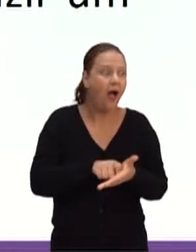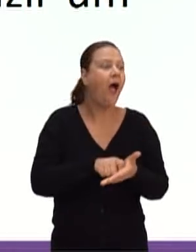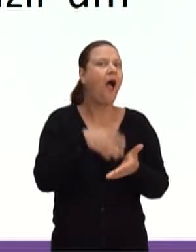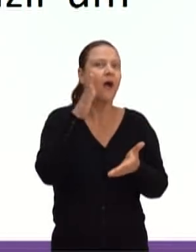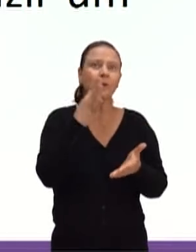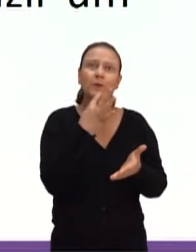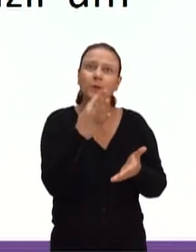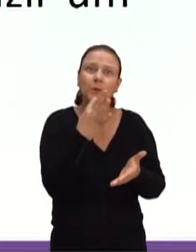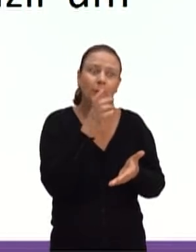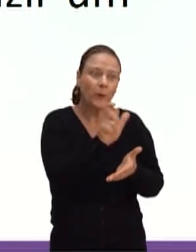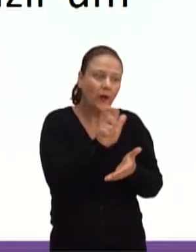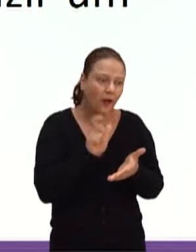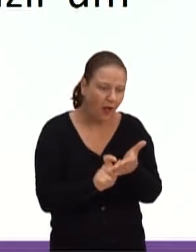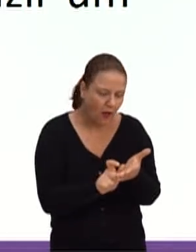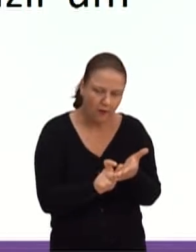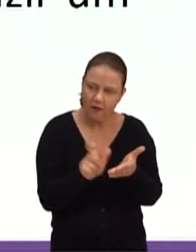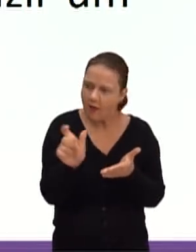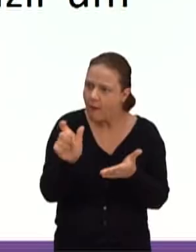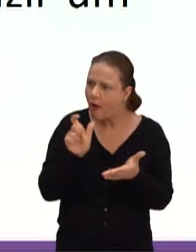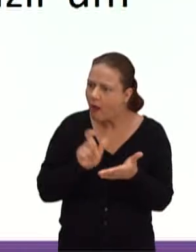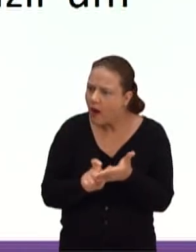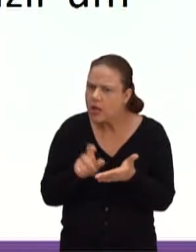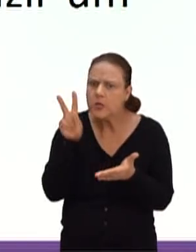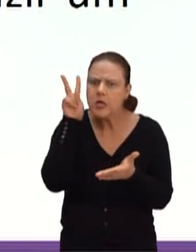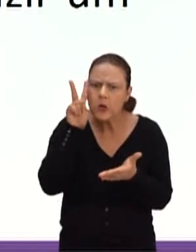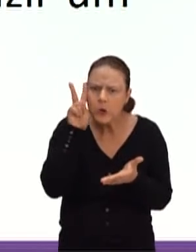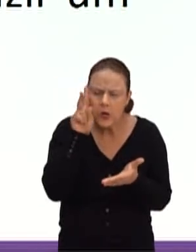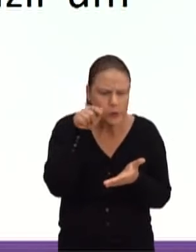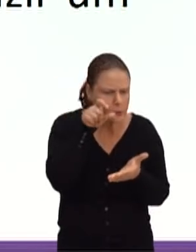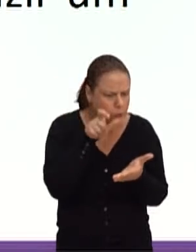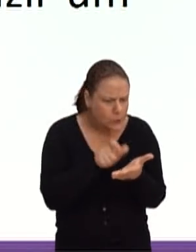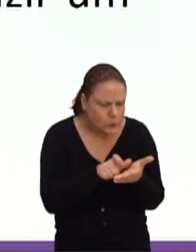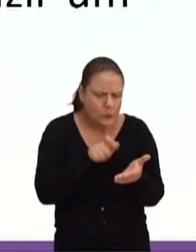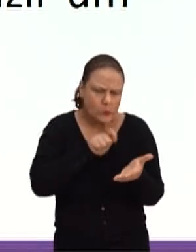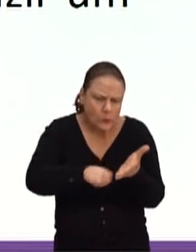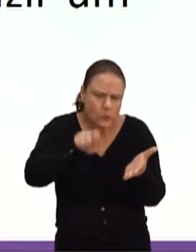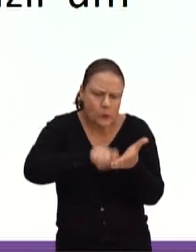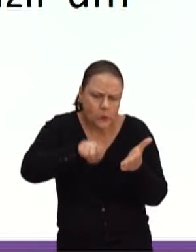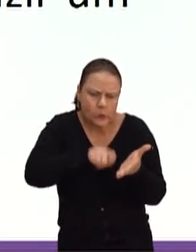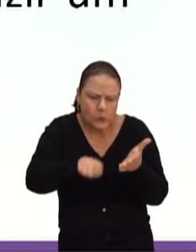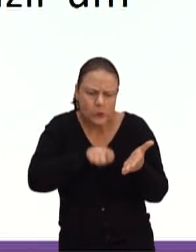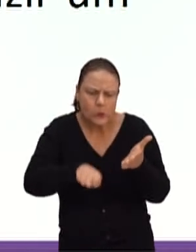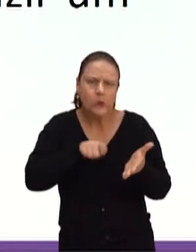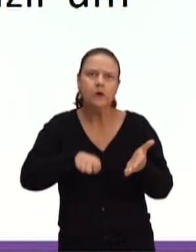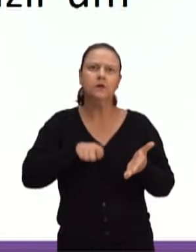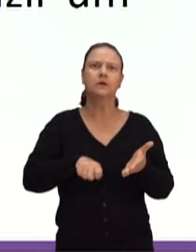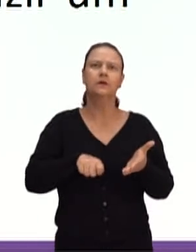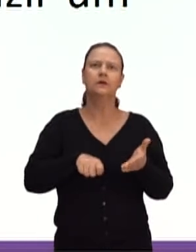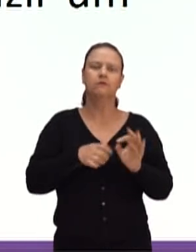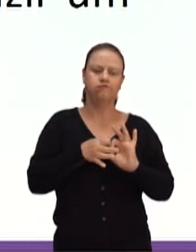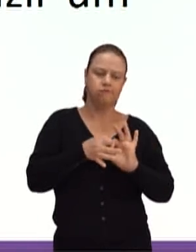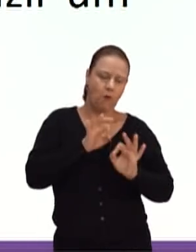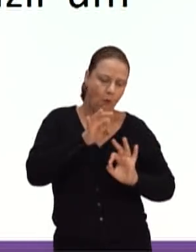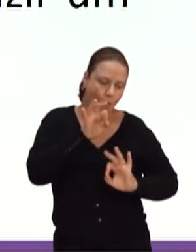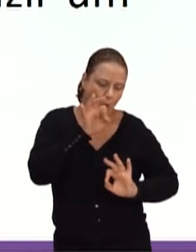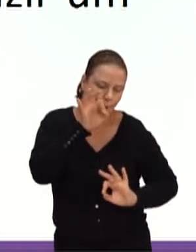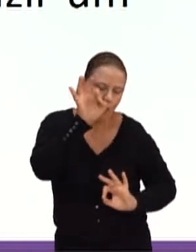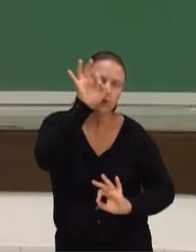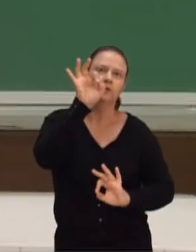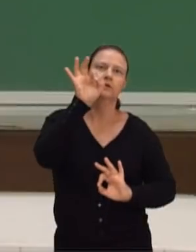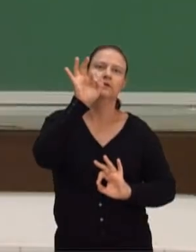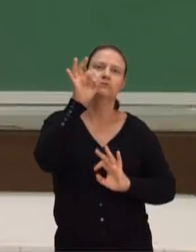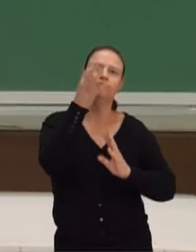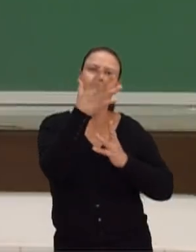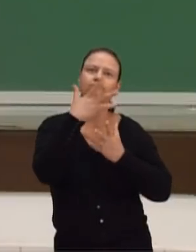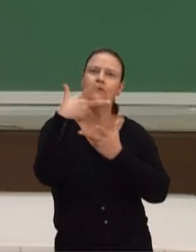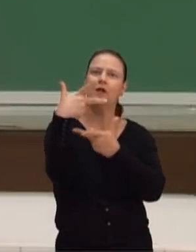Portanto, consegue escrever mais rápido e a produzir um discurso mais envolvente.